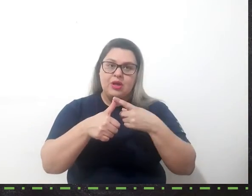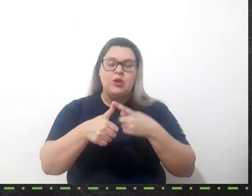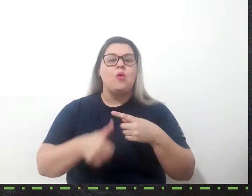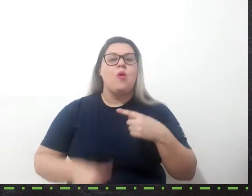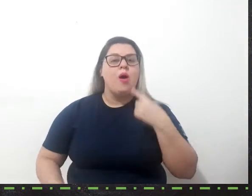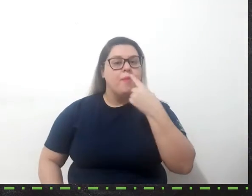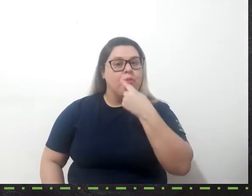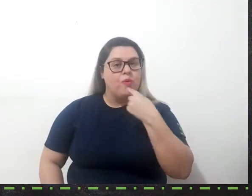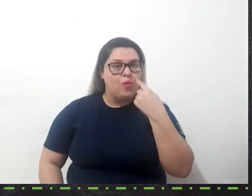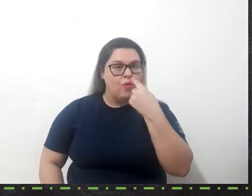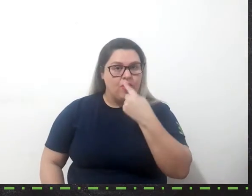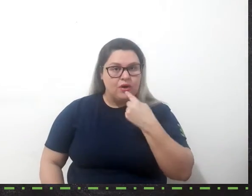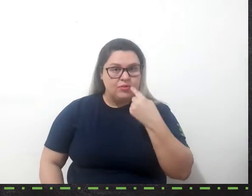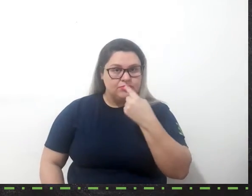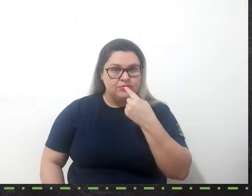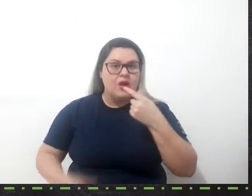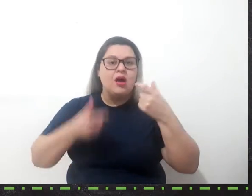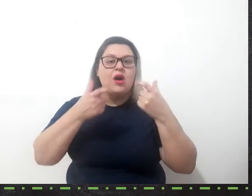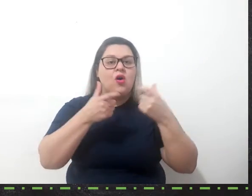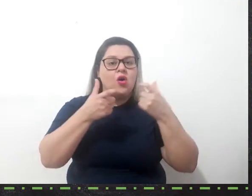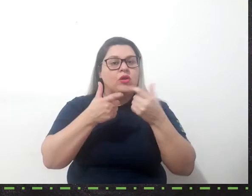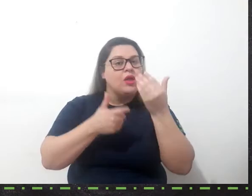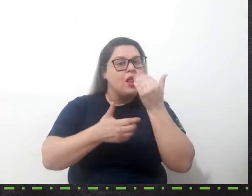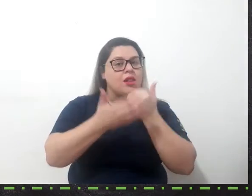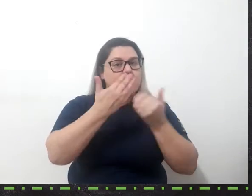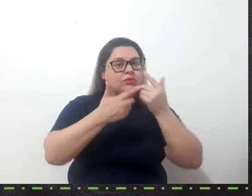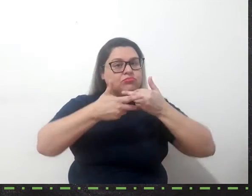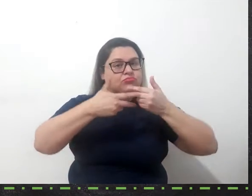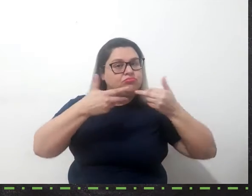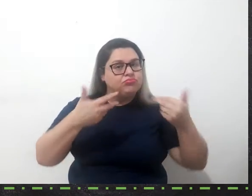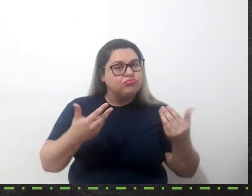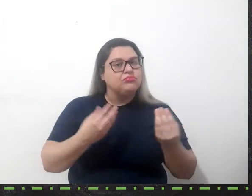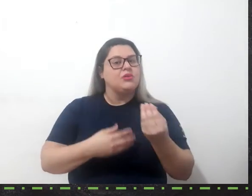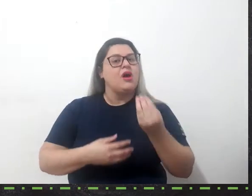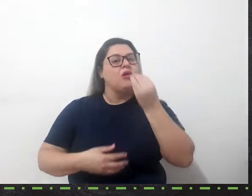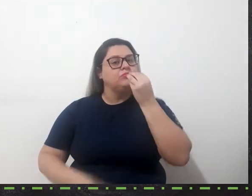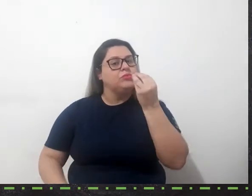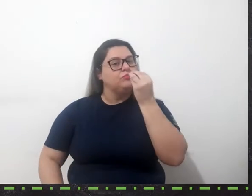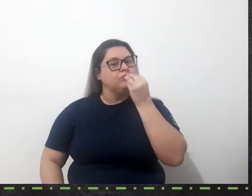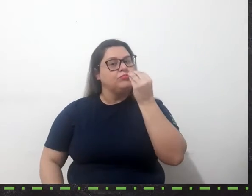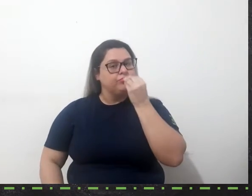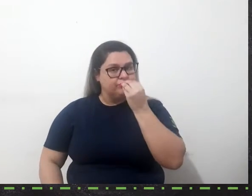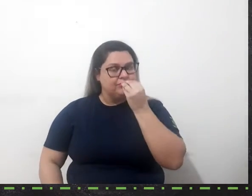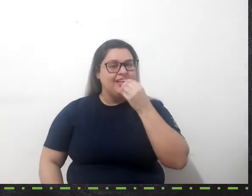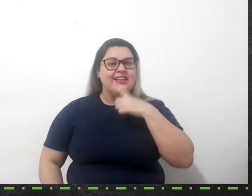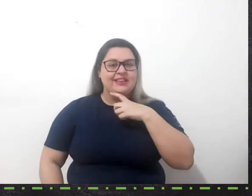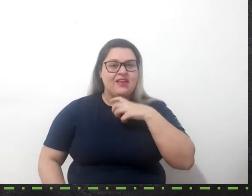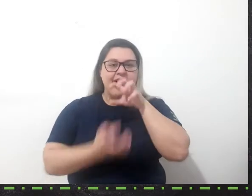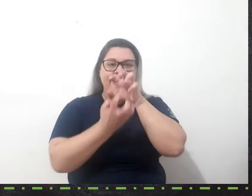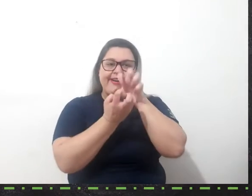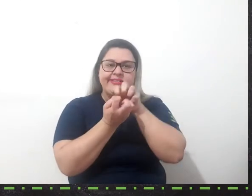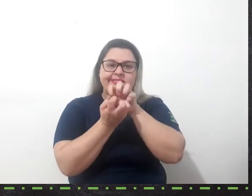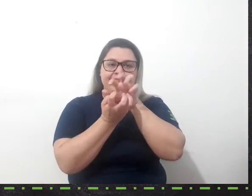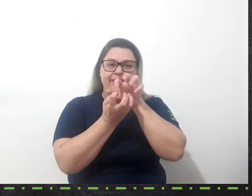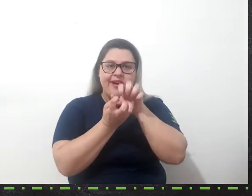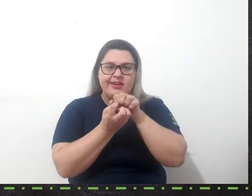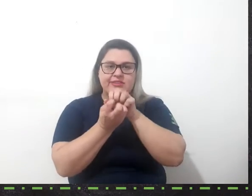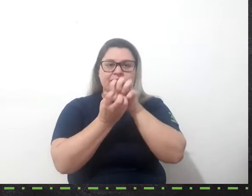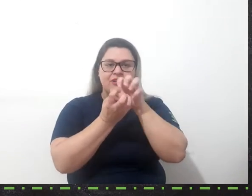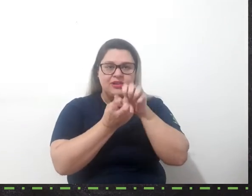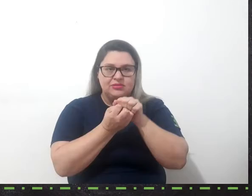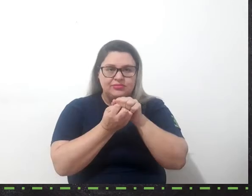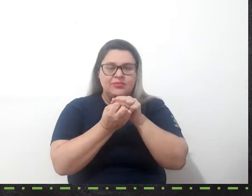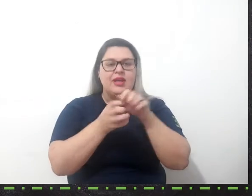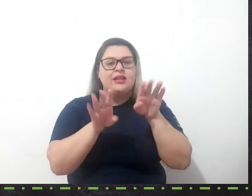boca, né? Que é onde entram os alimentos, onde na nossa boca a gente tem os dentes, tá? A língua,